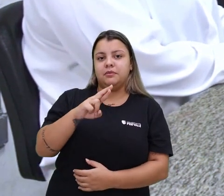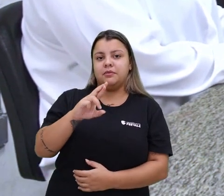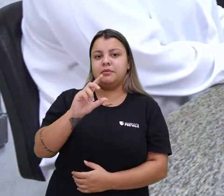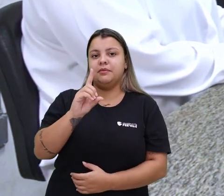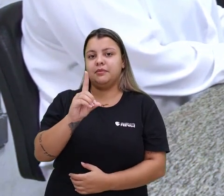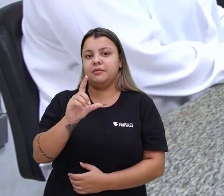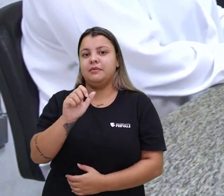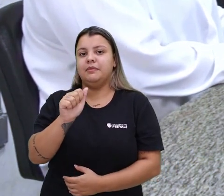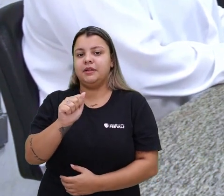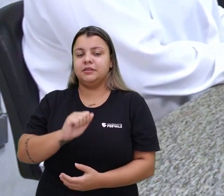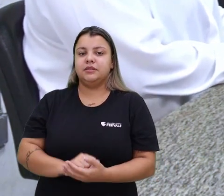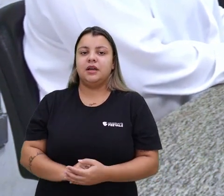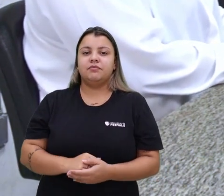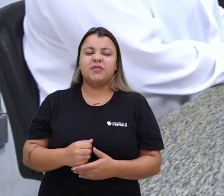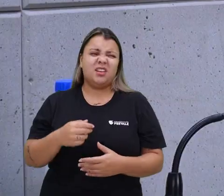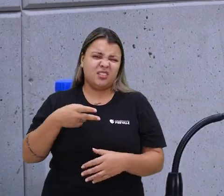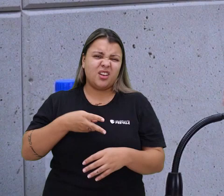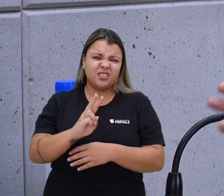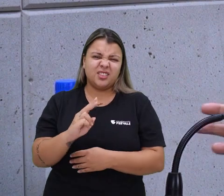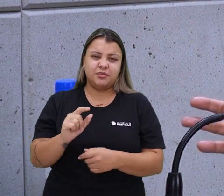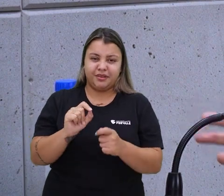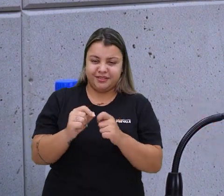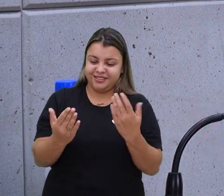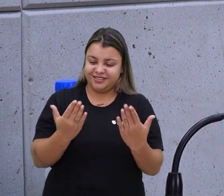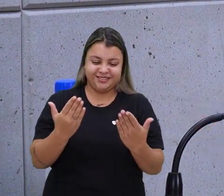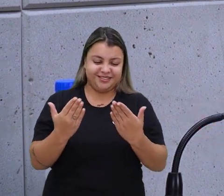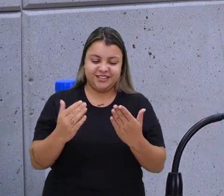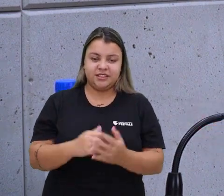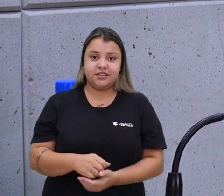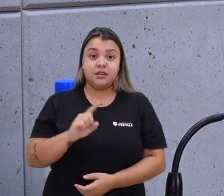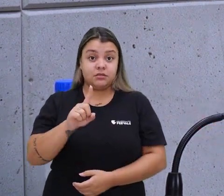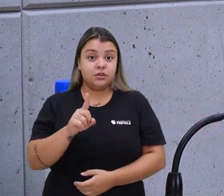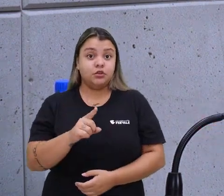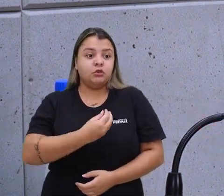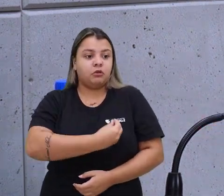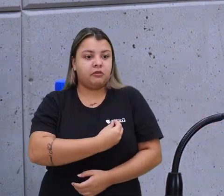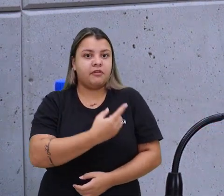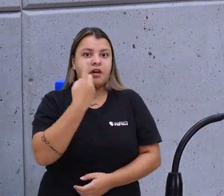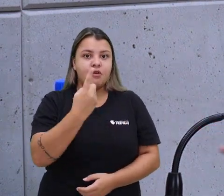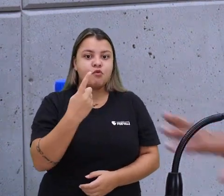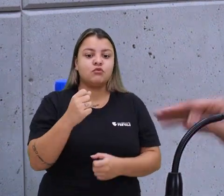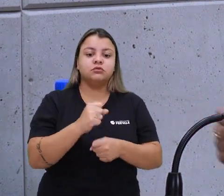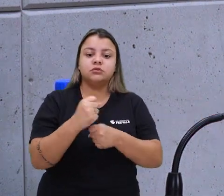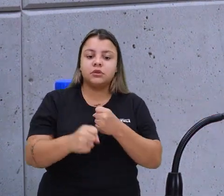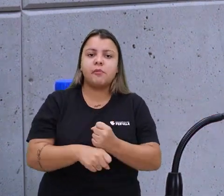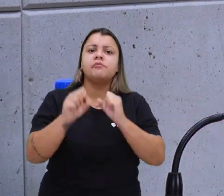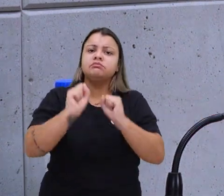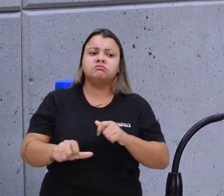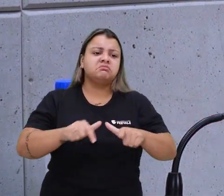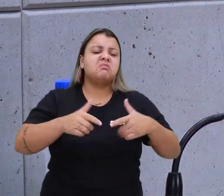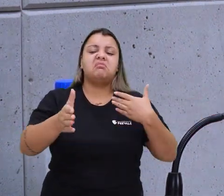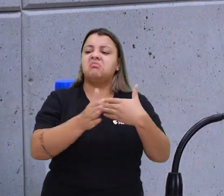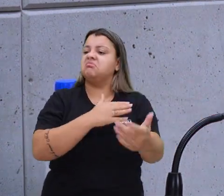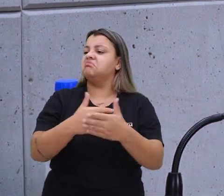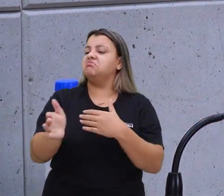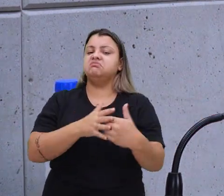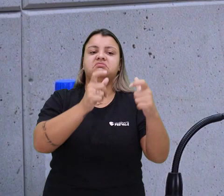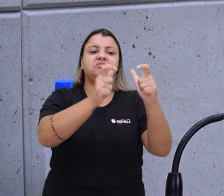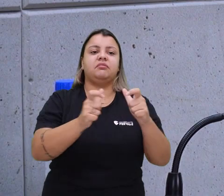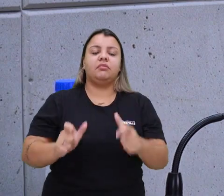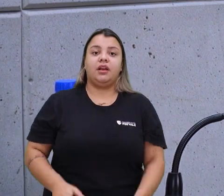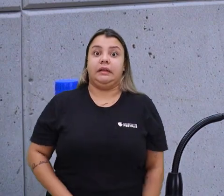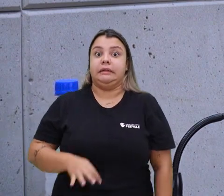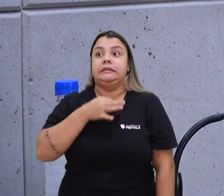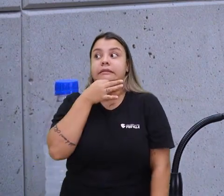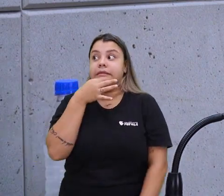sempre comparo ele com aquele Diabo Veste Prada né todo mundo dizia se tu ficar um ano lá tu pode trabalhar em qualquer não era terr